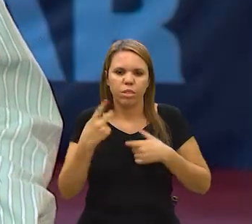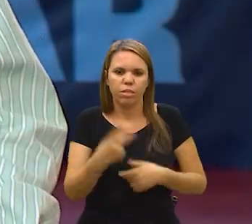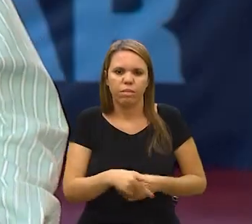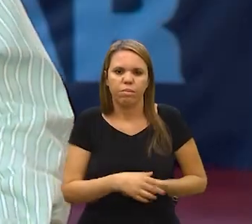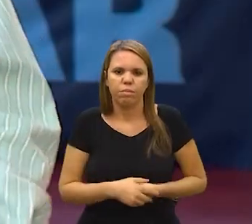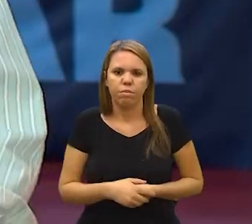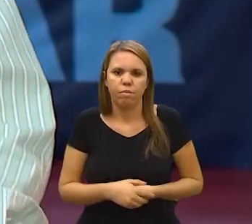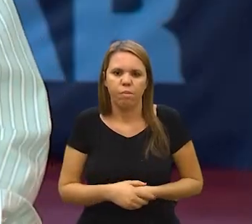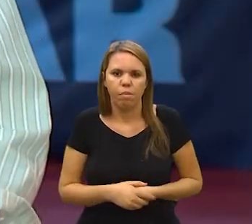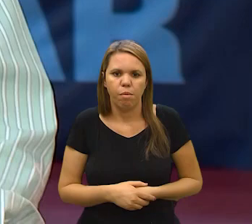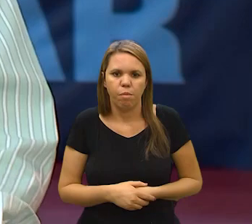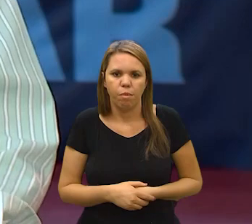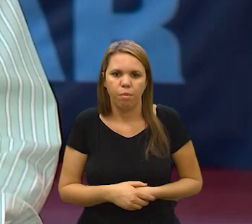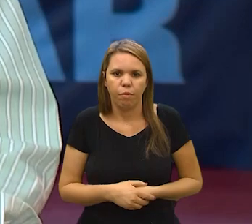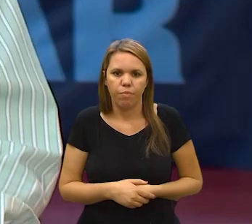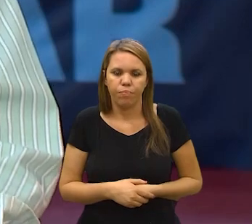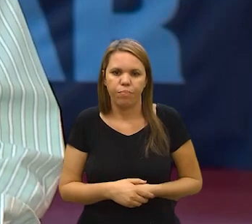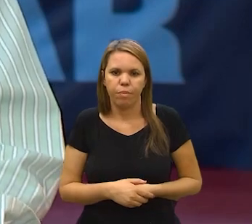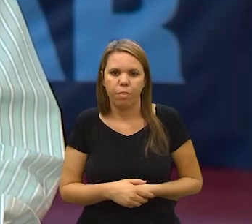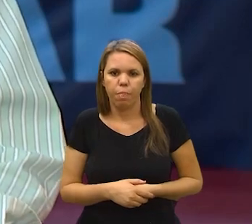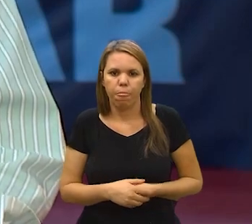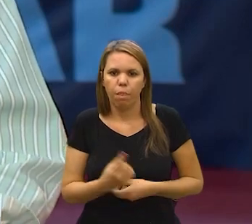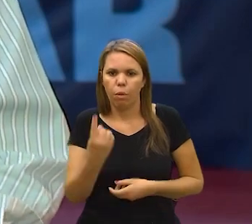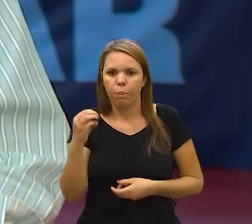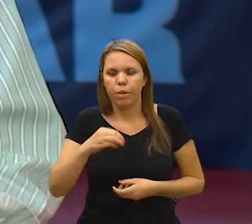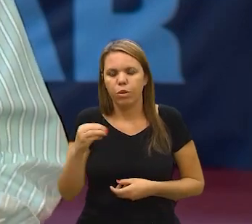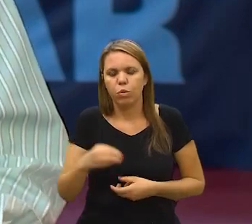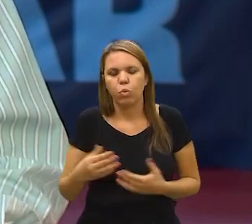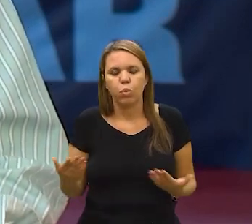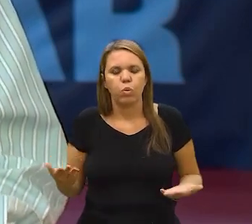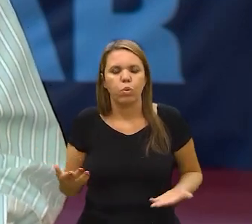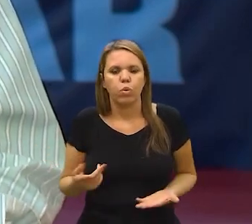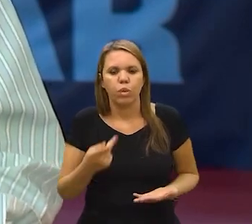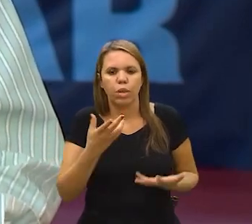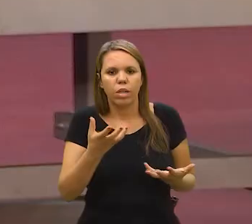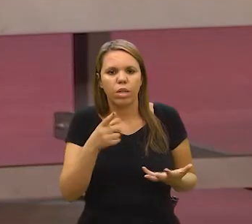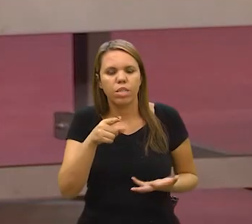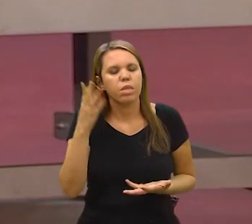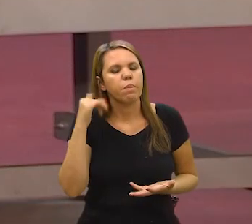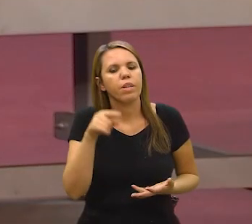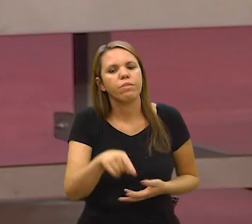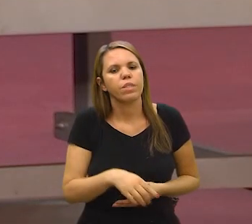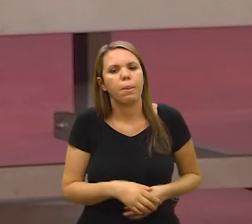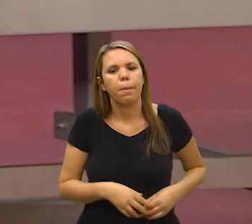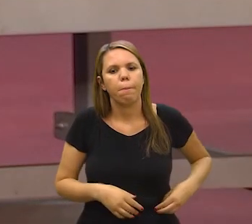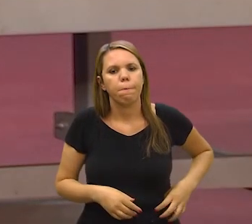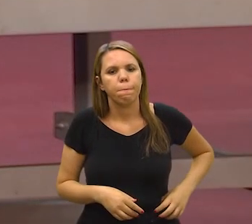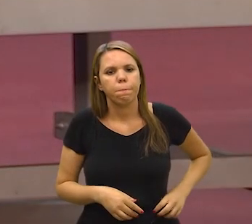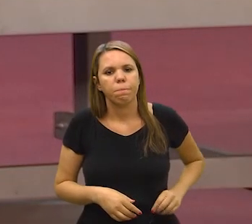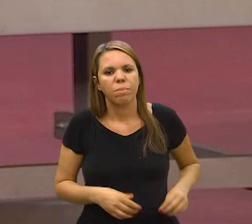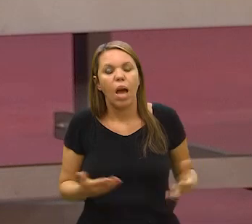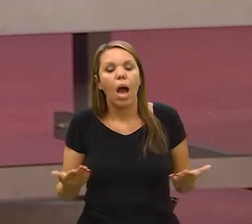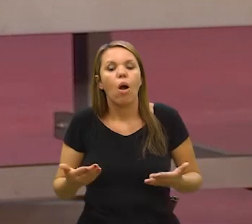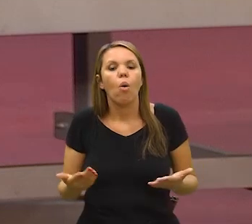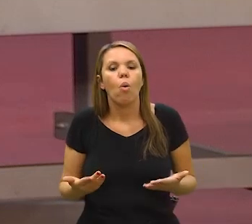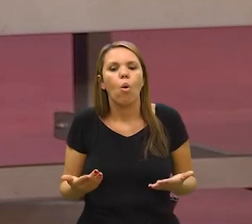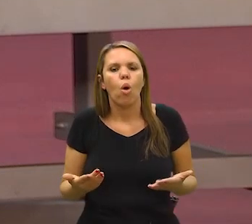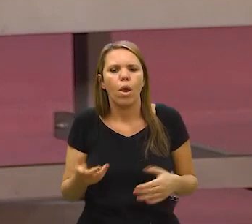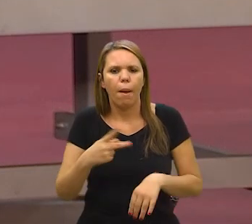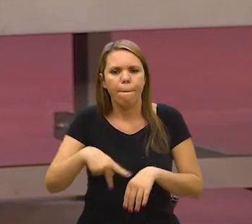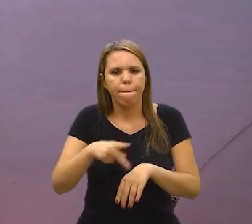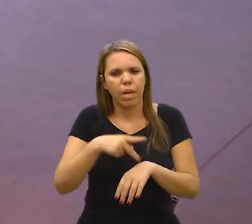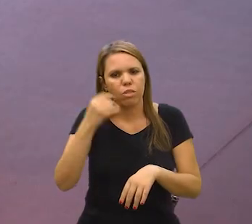de você, já pensou? Sim. Luiz Felipe, restando menos de 1 minuto, queria saber de você. Jogos agora